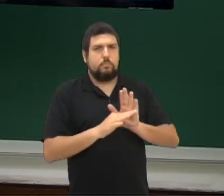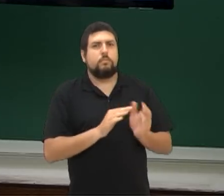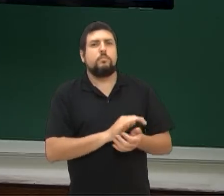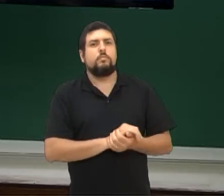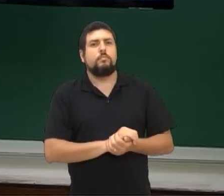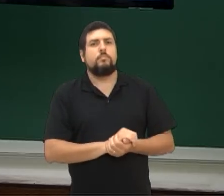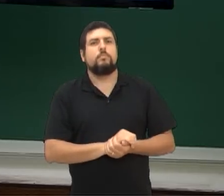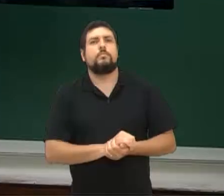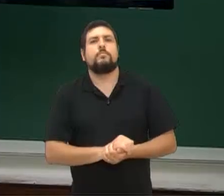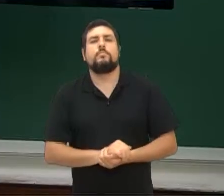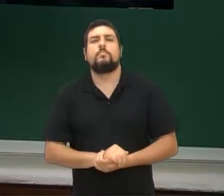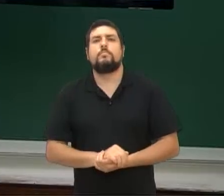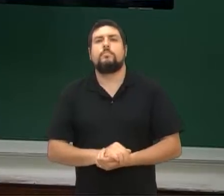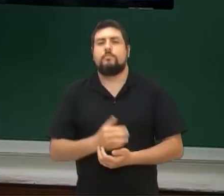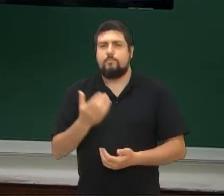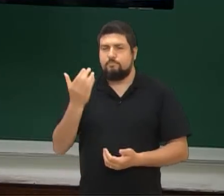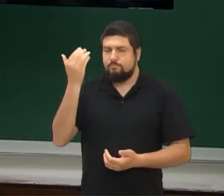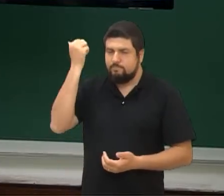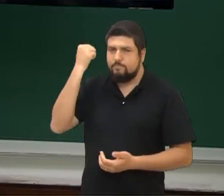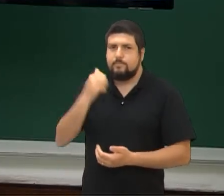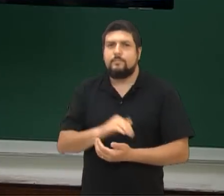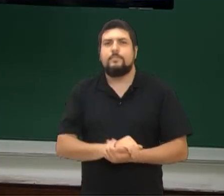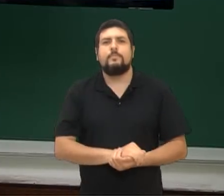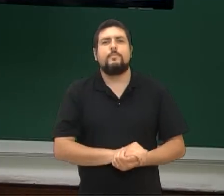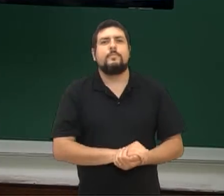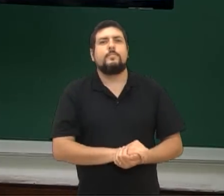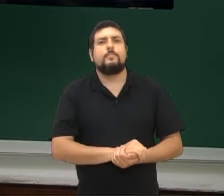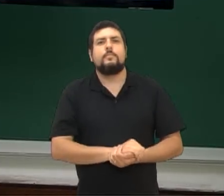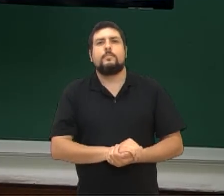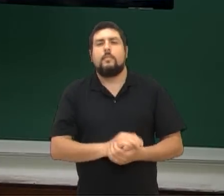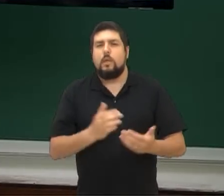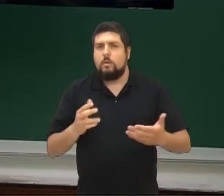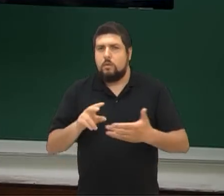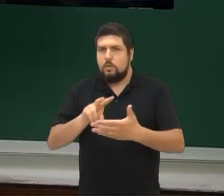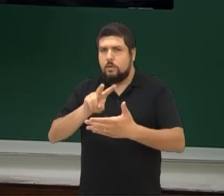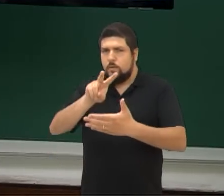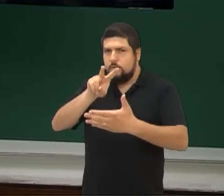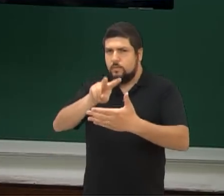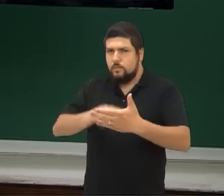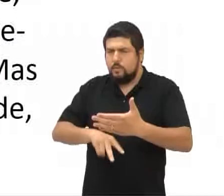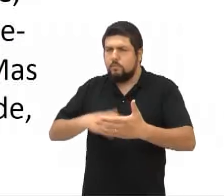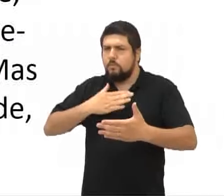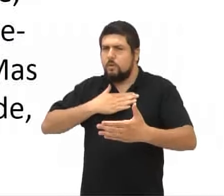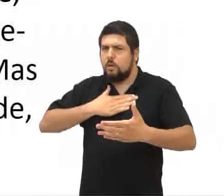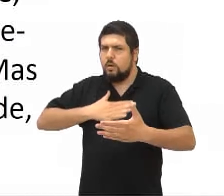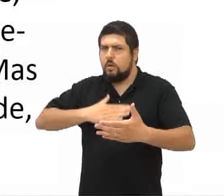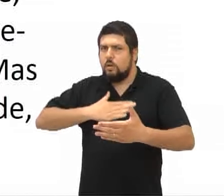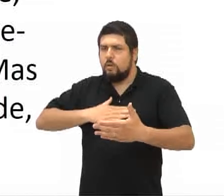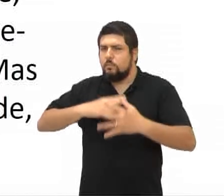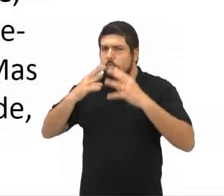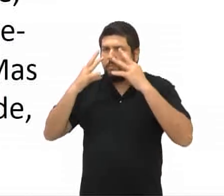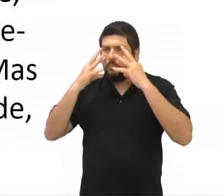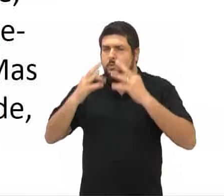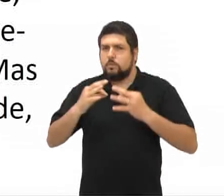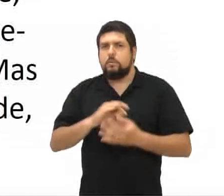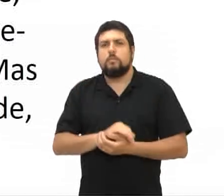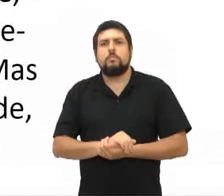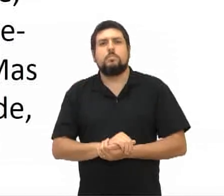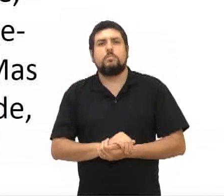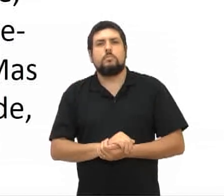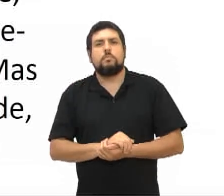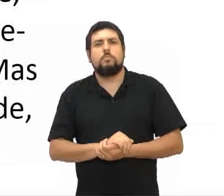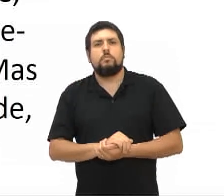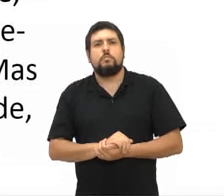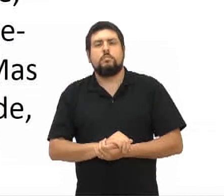bastante serviço para a gente hoje. Vamos lá? Vamos ler esse texto com bastante atenção que vale a pena. Olha o título. O pão nosso